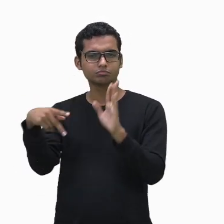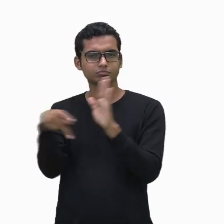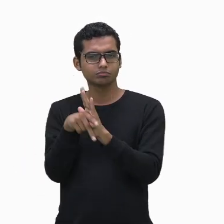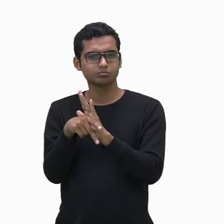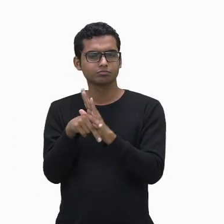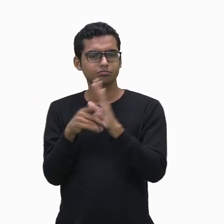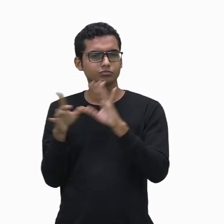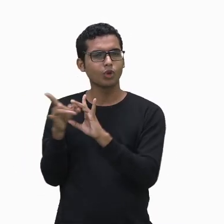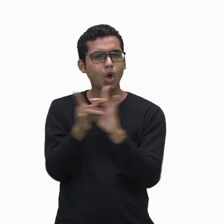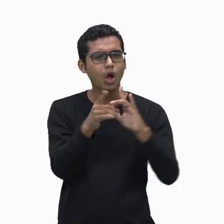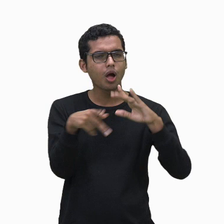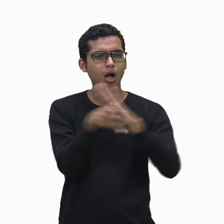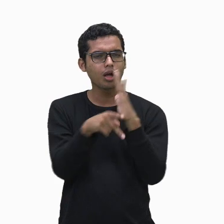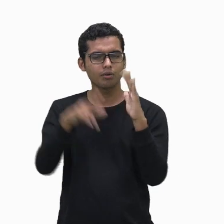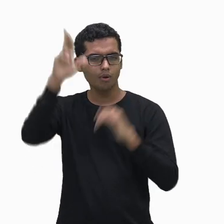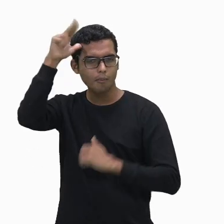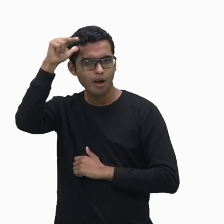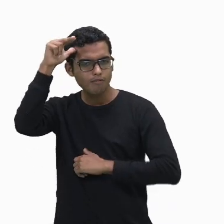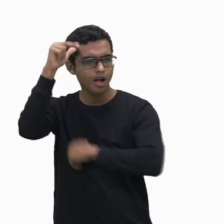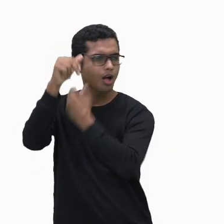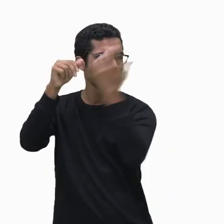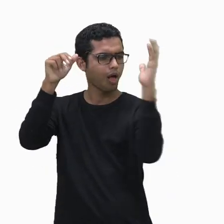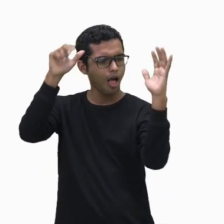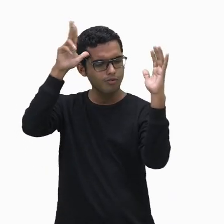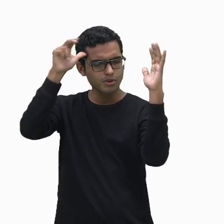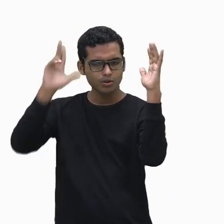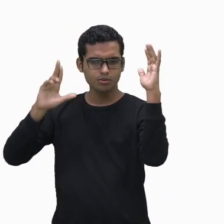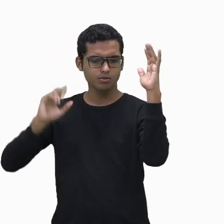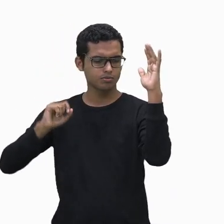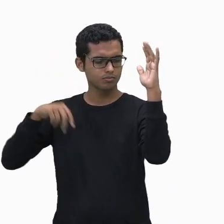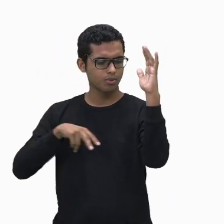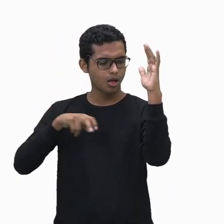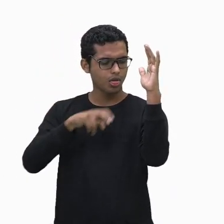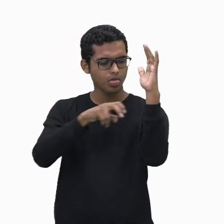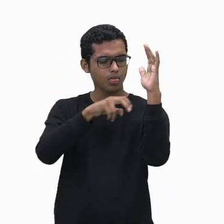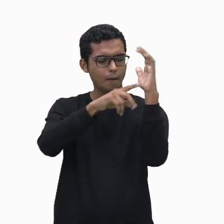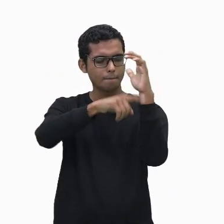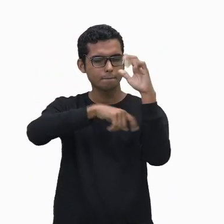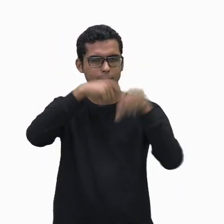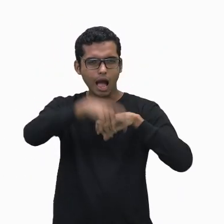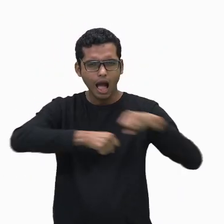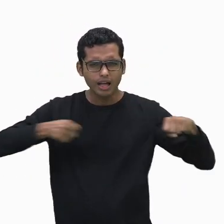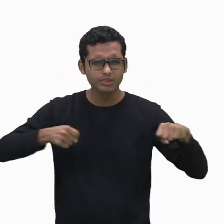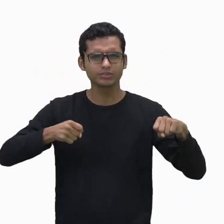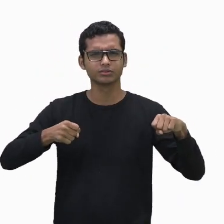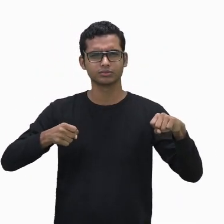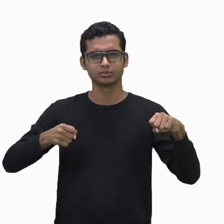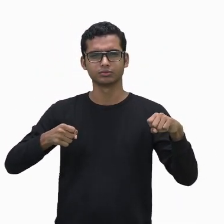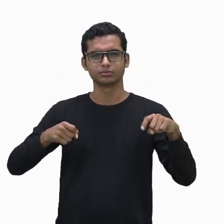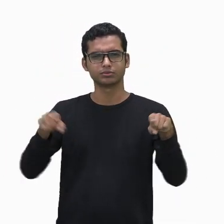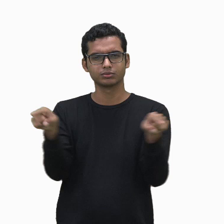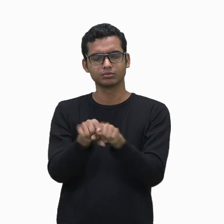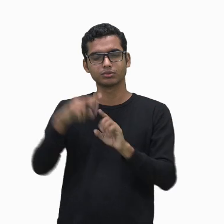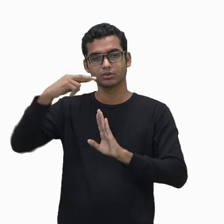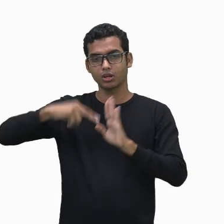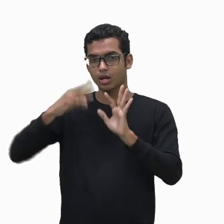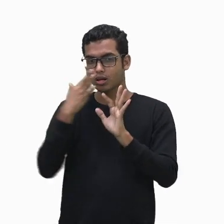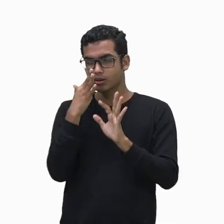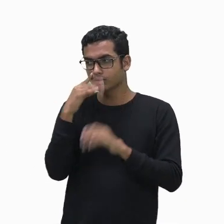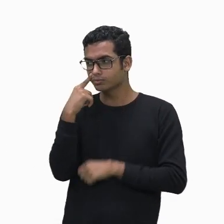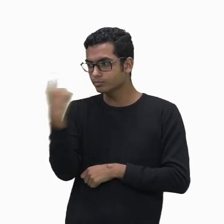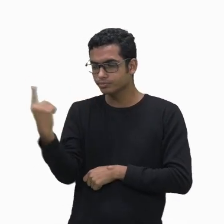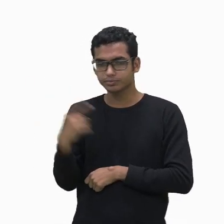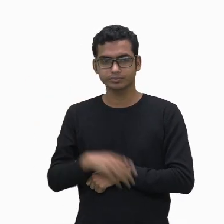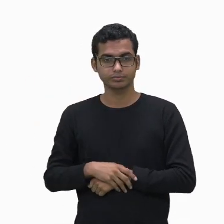esse contexto aí do cavalo. Mas, ao ler, você já percebe o que está acontecendo, ó. A